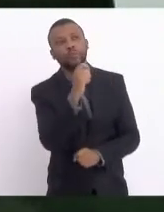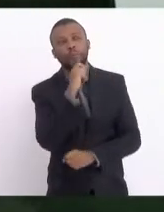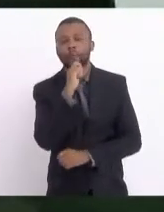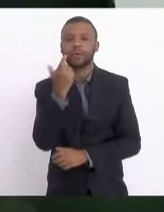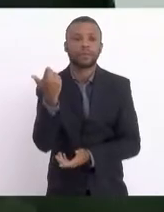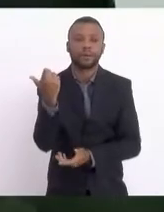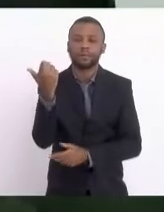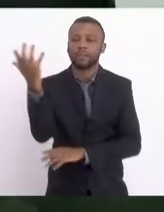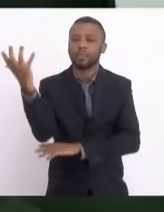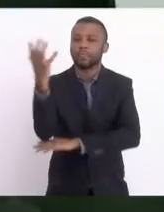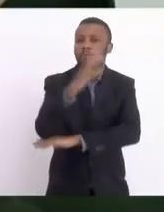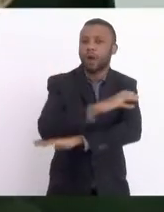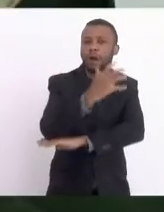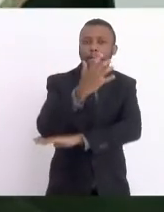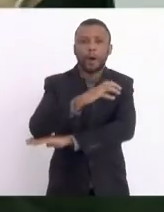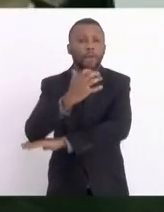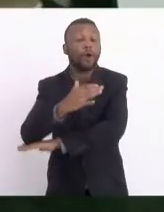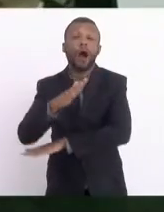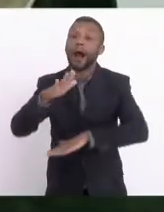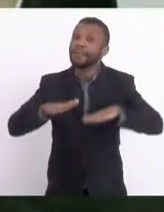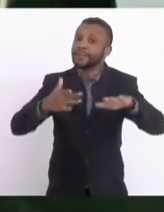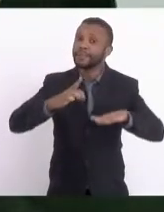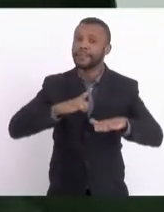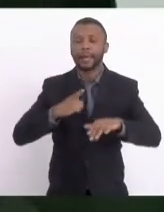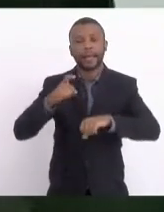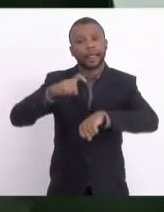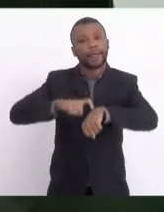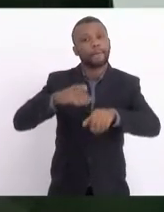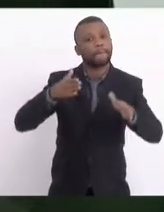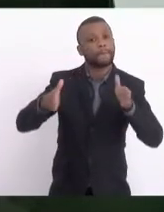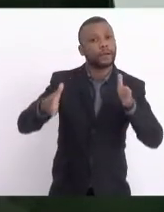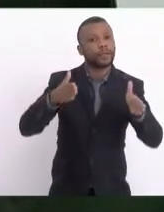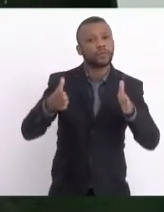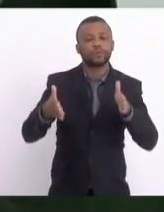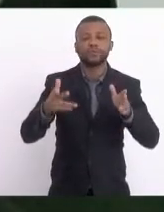Se coloca em período de carnaval, né?